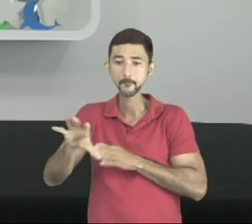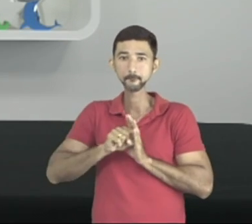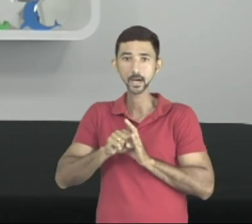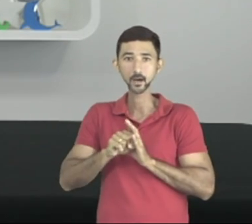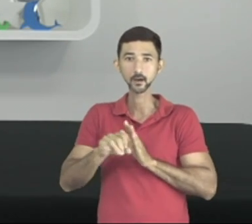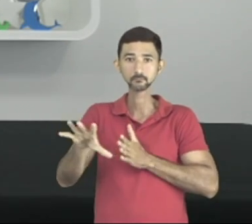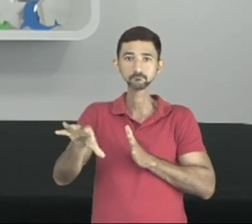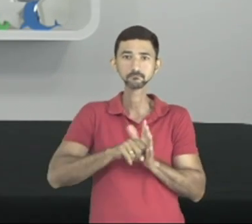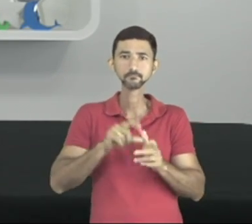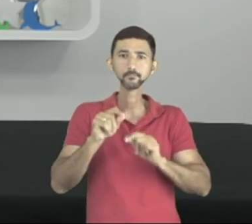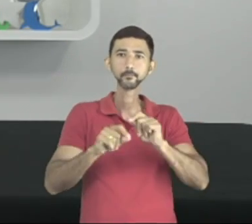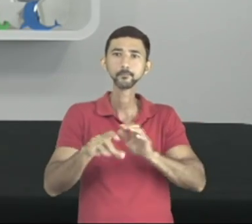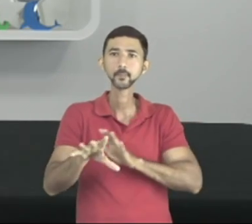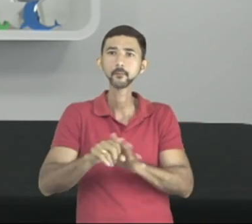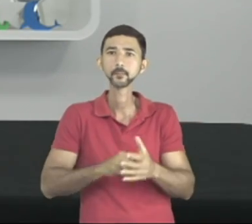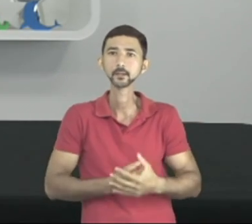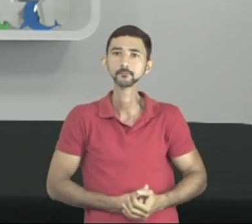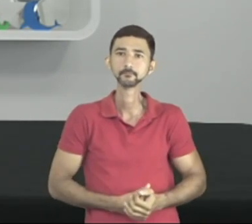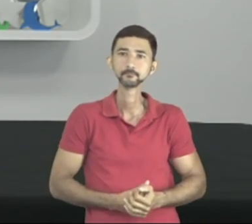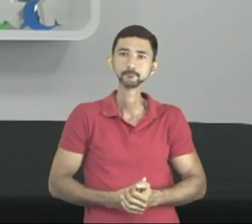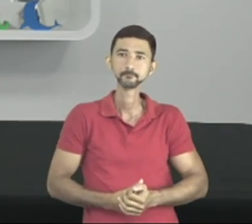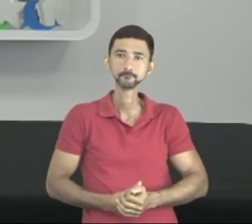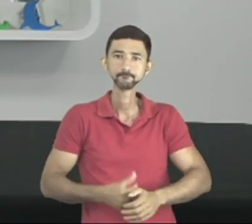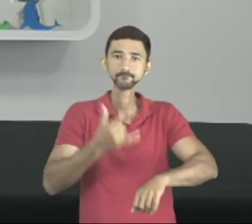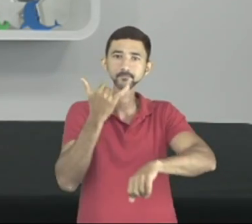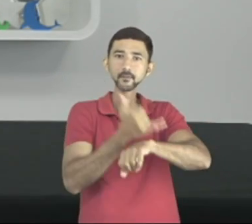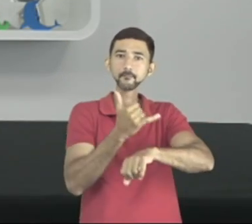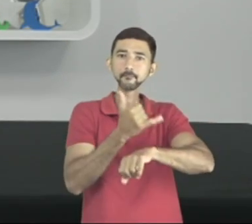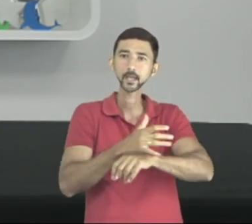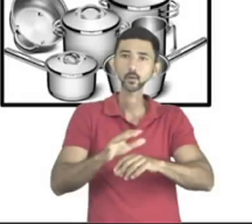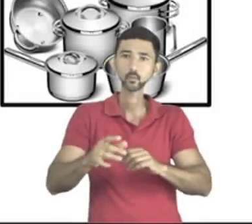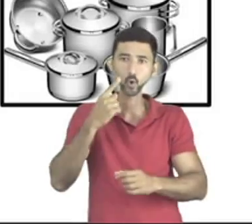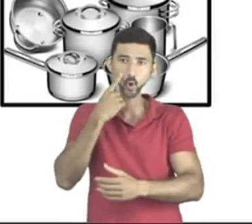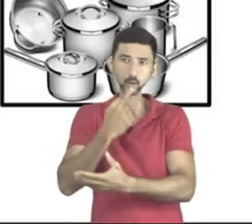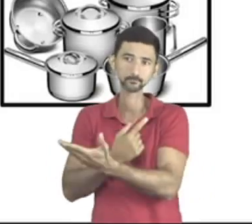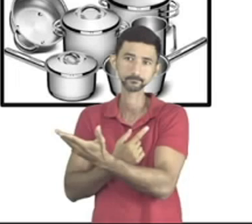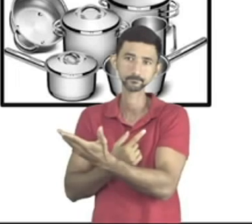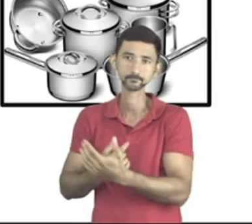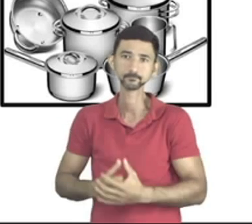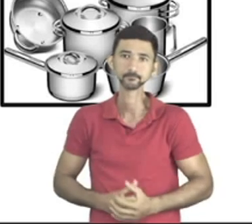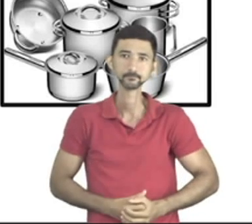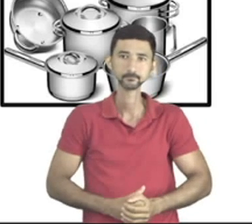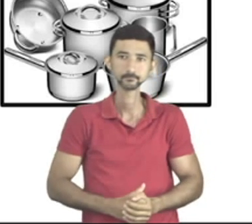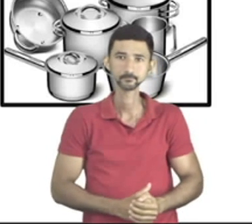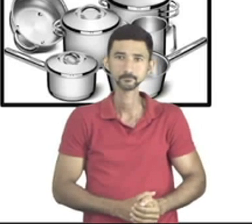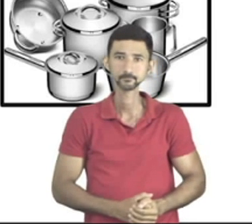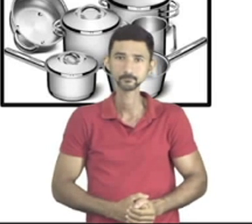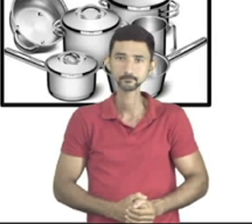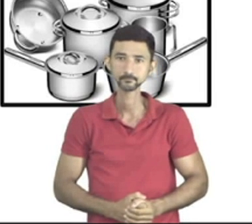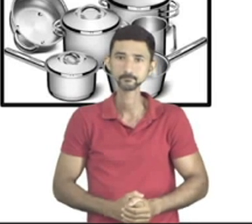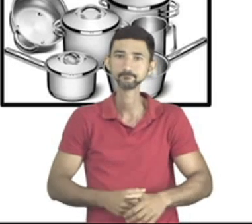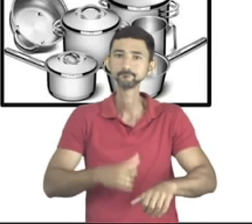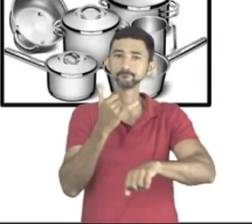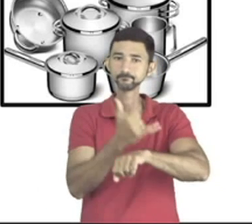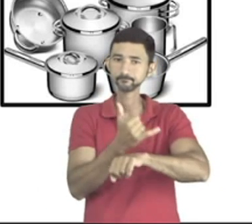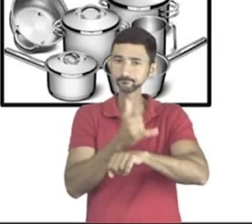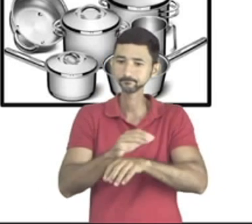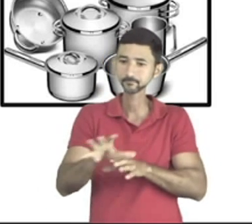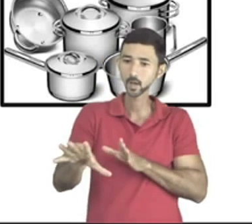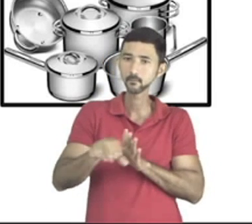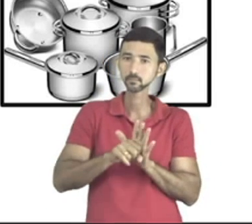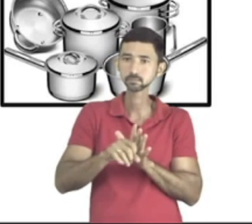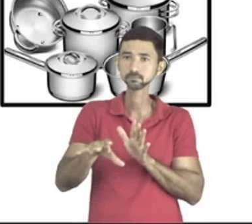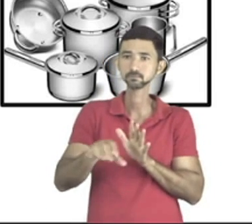condutores térmicos? Os melhores condutores são os metais. Olha o nosso slide. Tá? Os metais são melhores